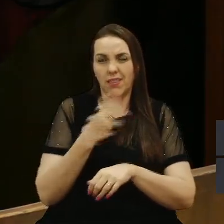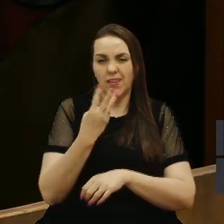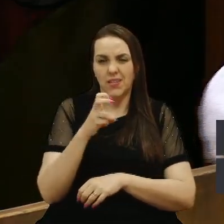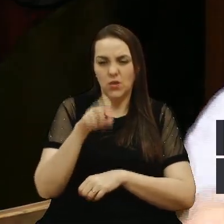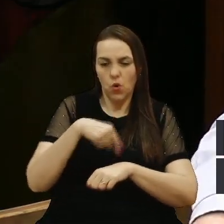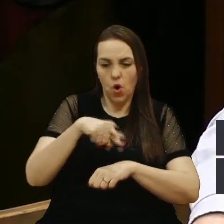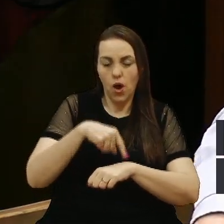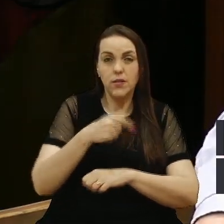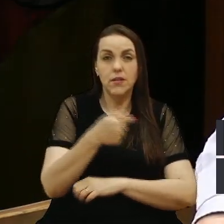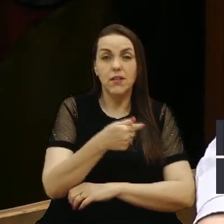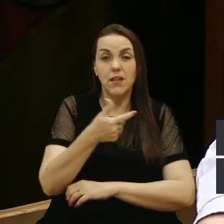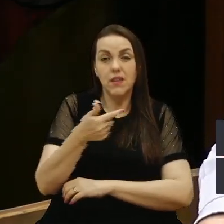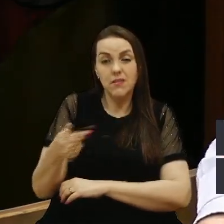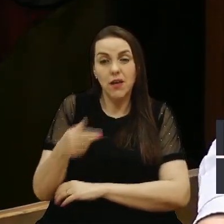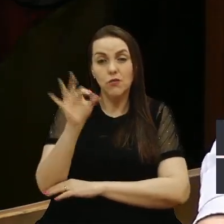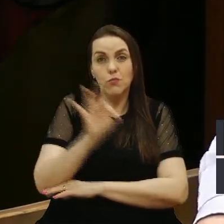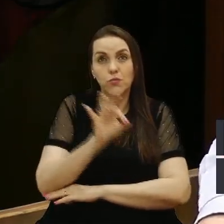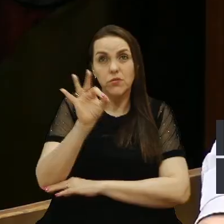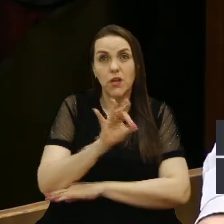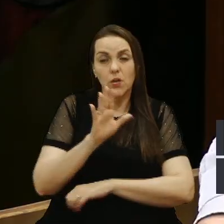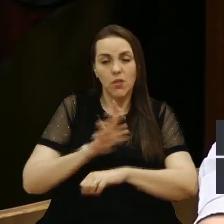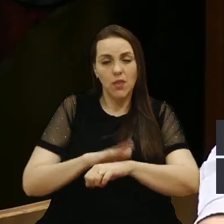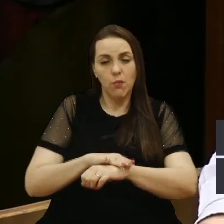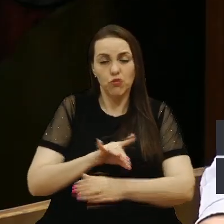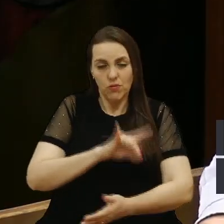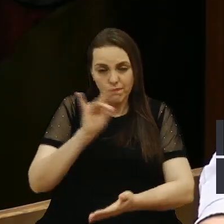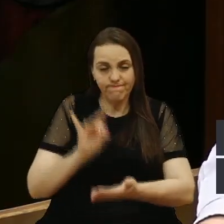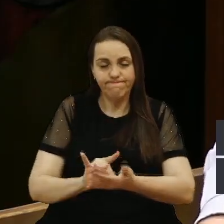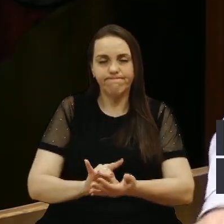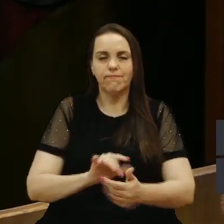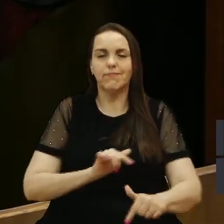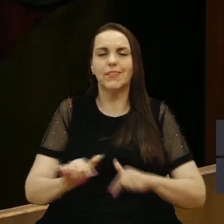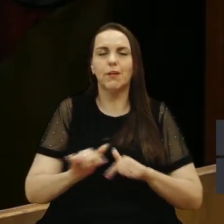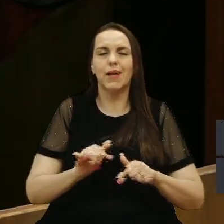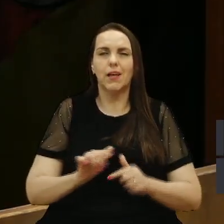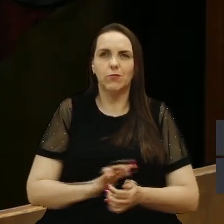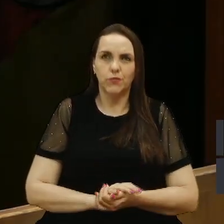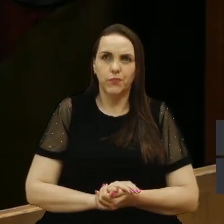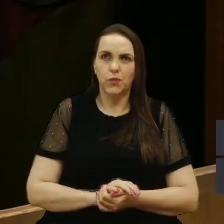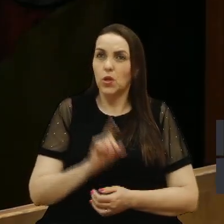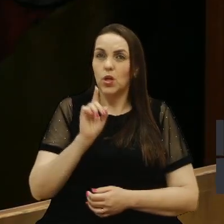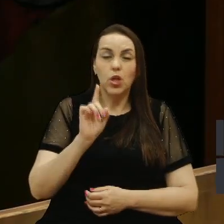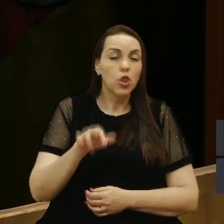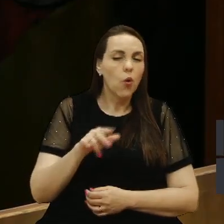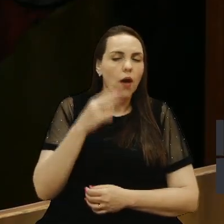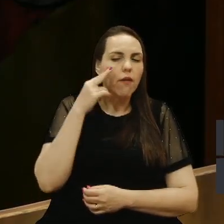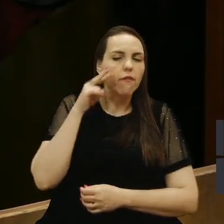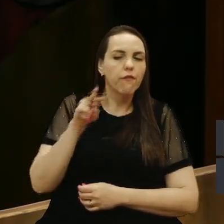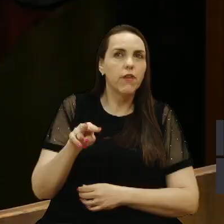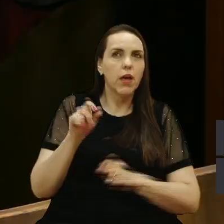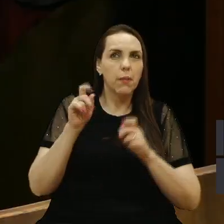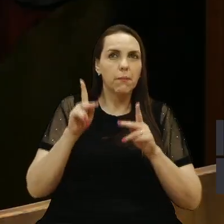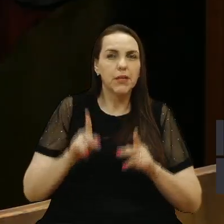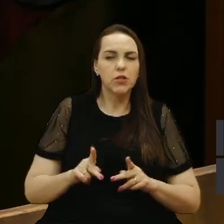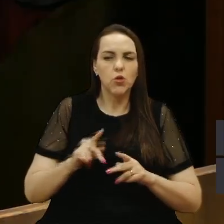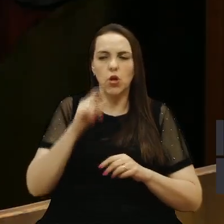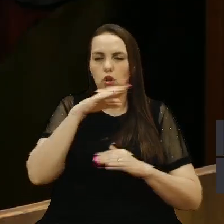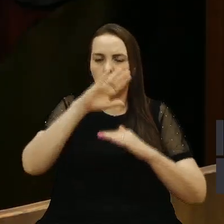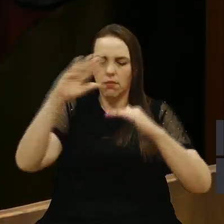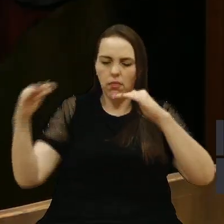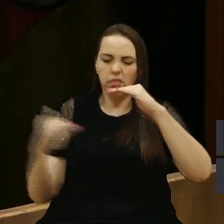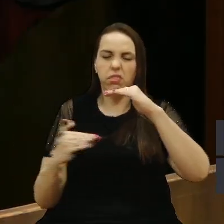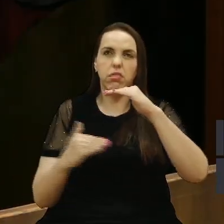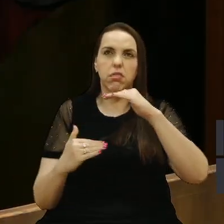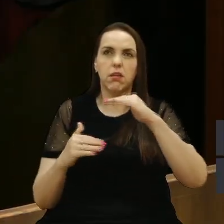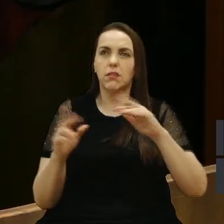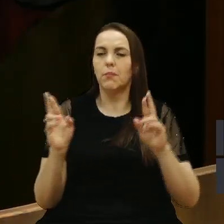76%, 77% de tempo efetivamente trabalhado, vereador Estela. O que vale não é ver o outro como seu subordinado